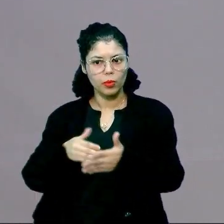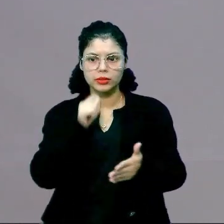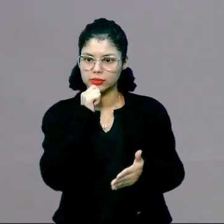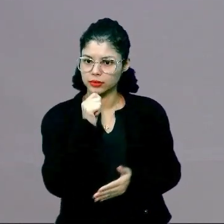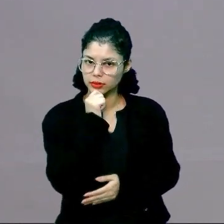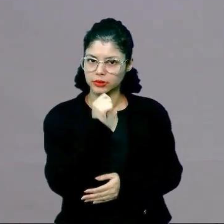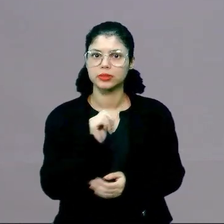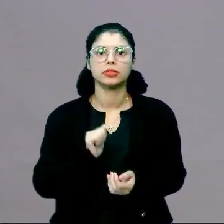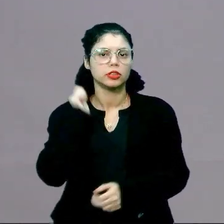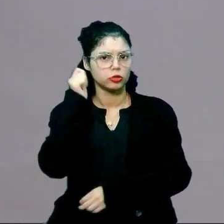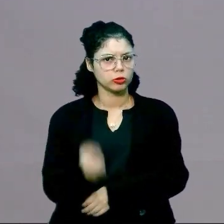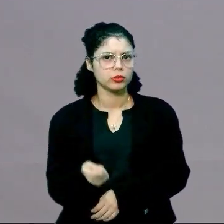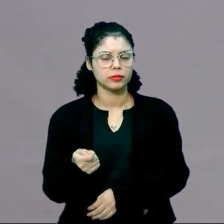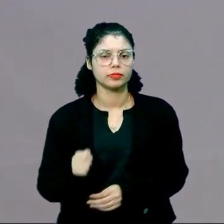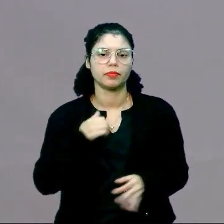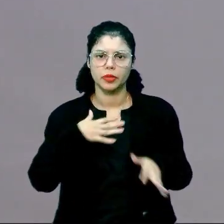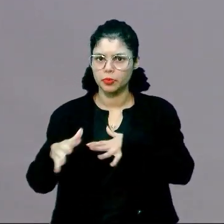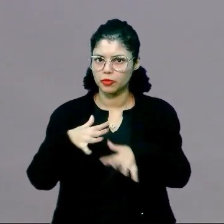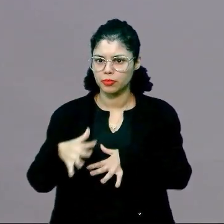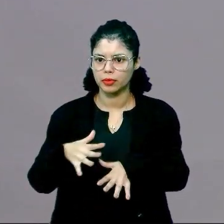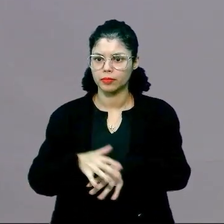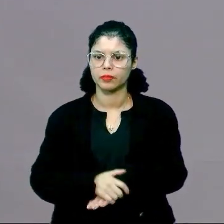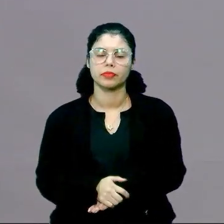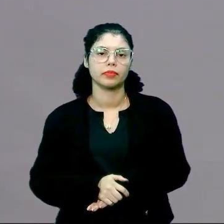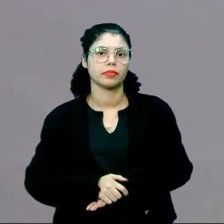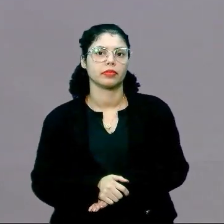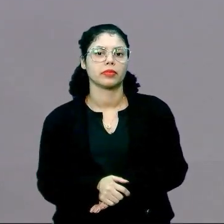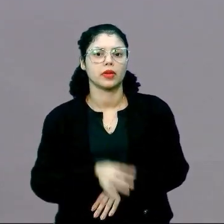ditadura militar. Não era um movimento